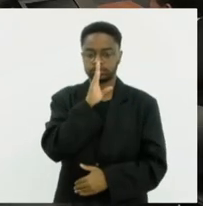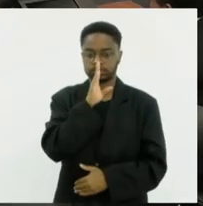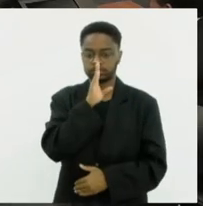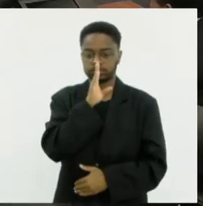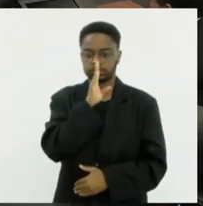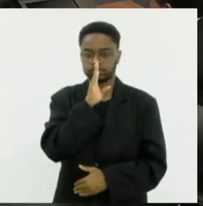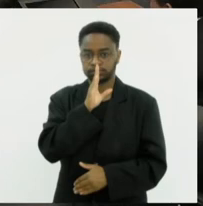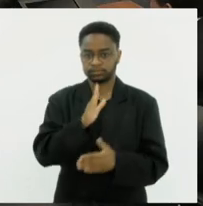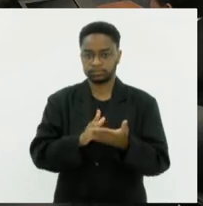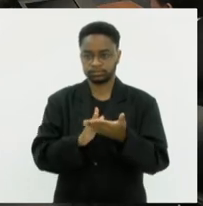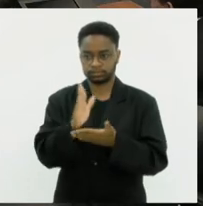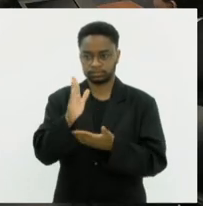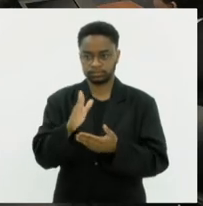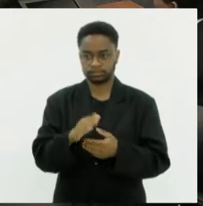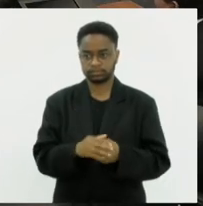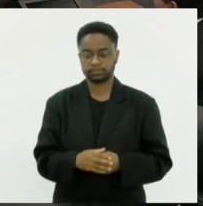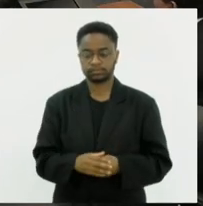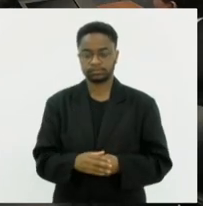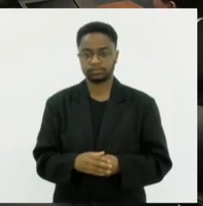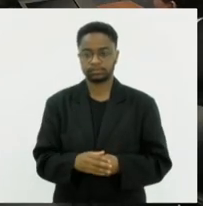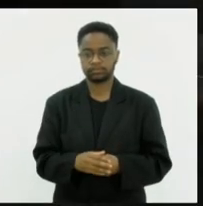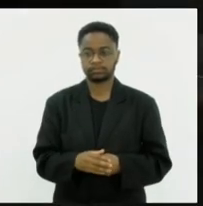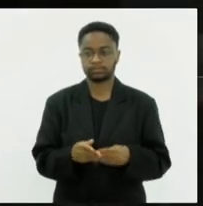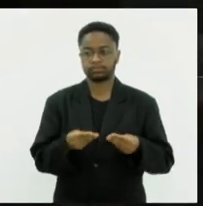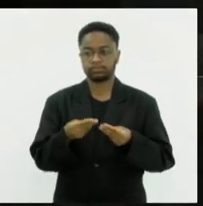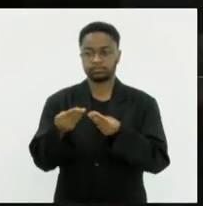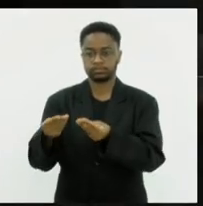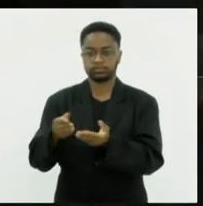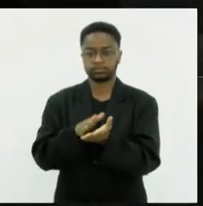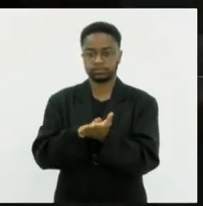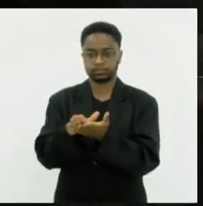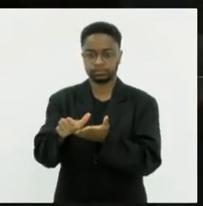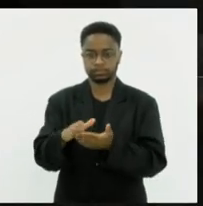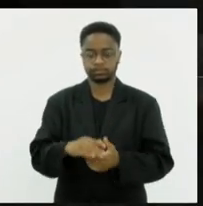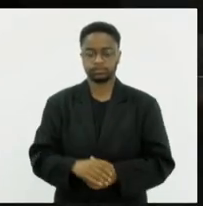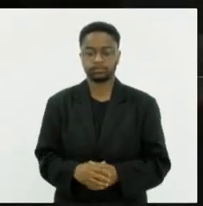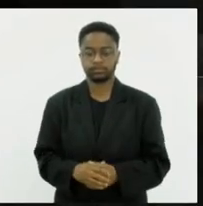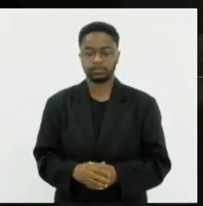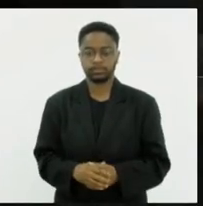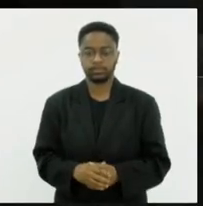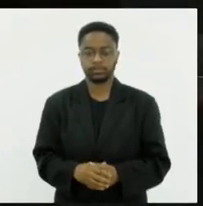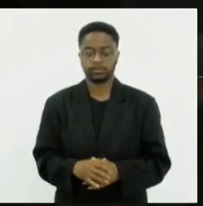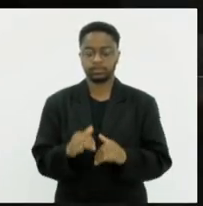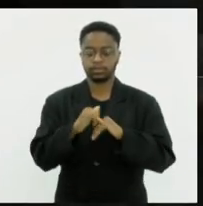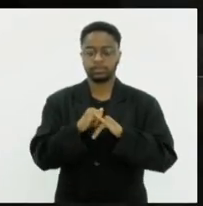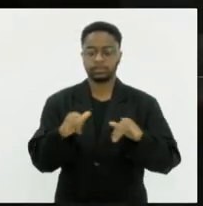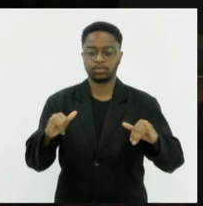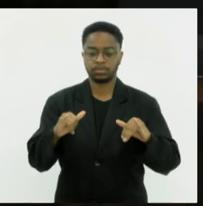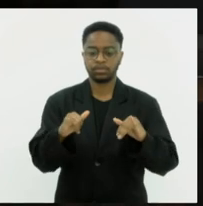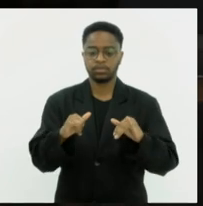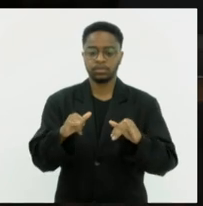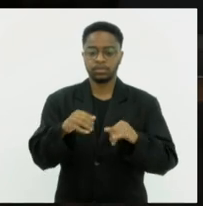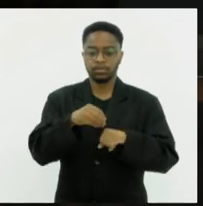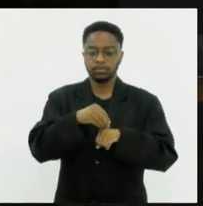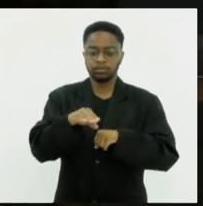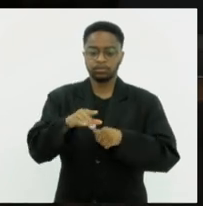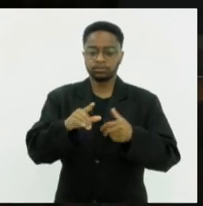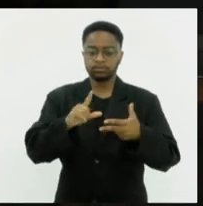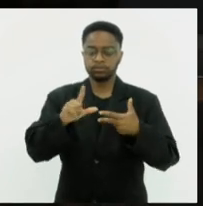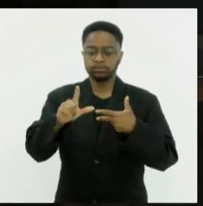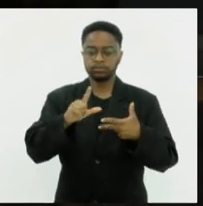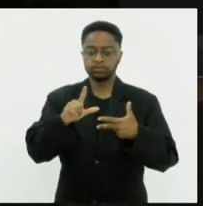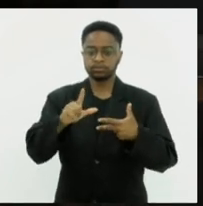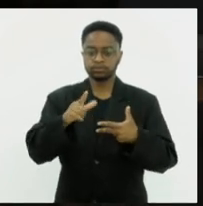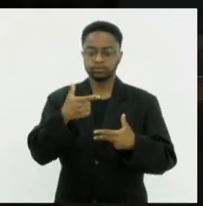como estão. Aprovado, vai à publicação. Anuncio, indicação legislativa